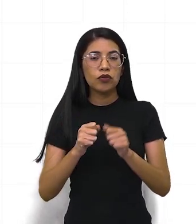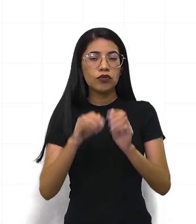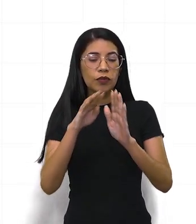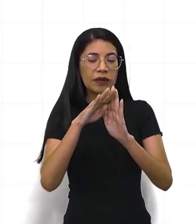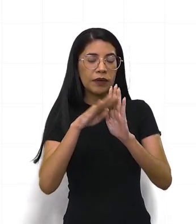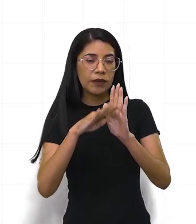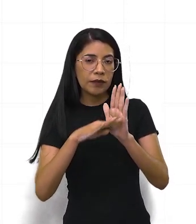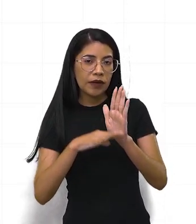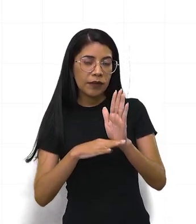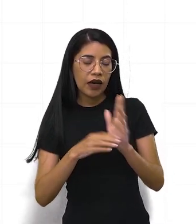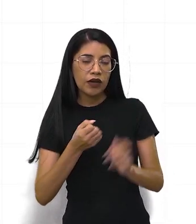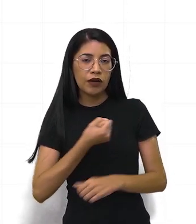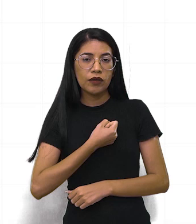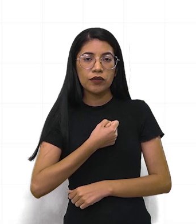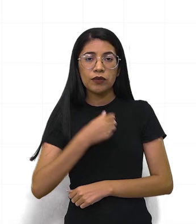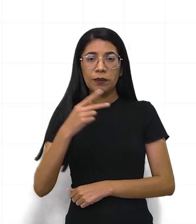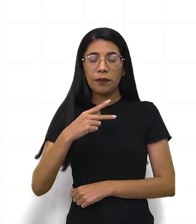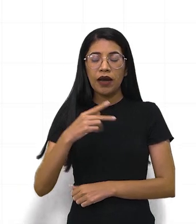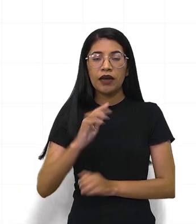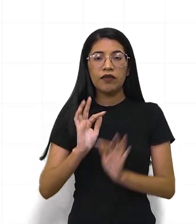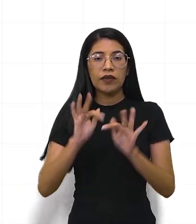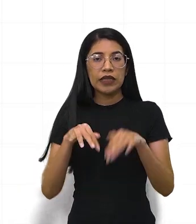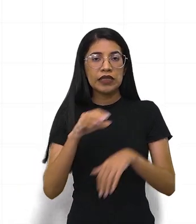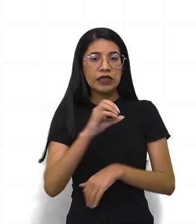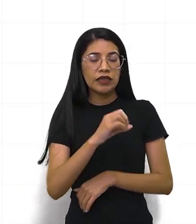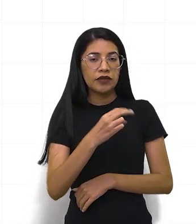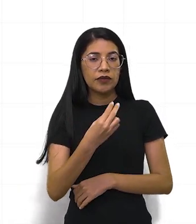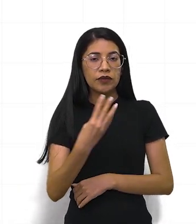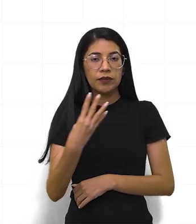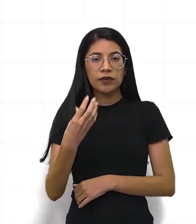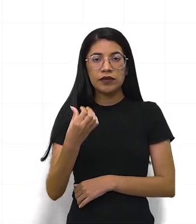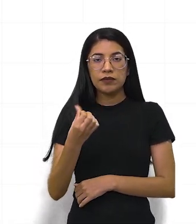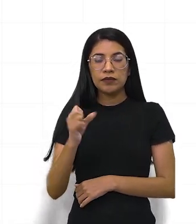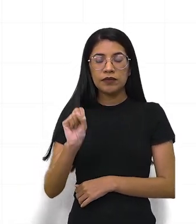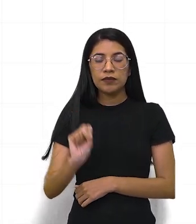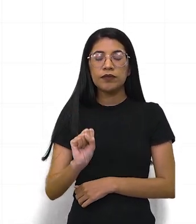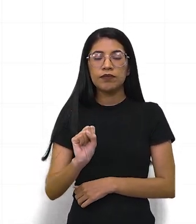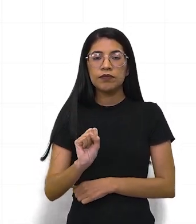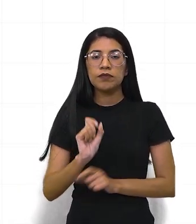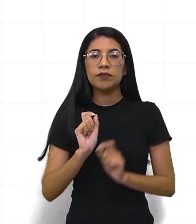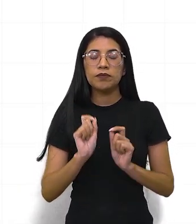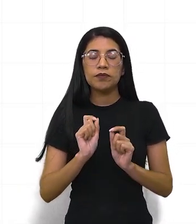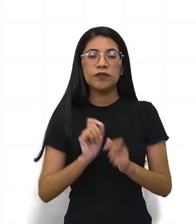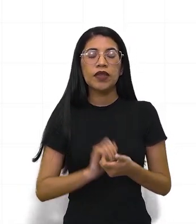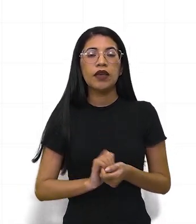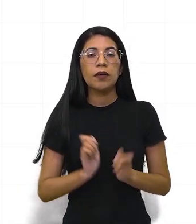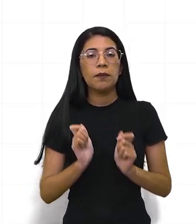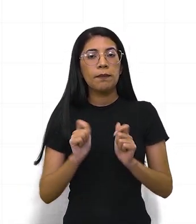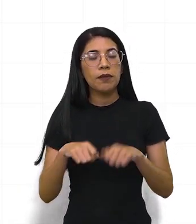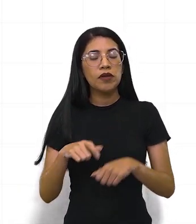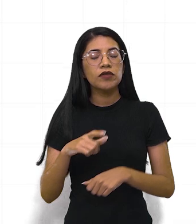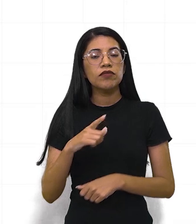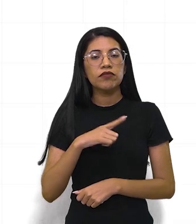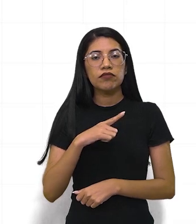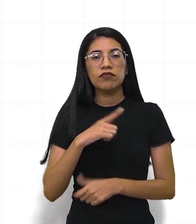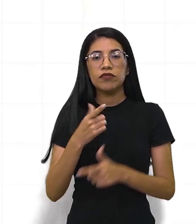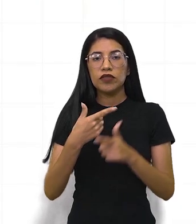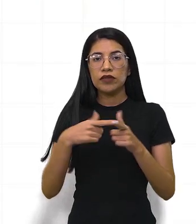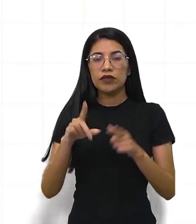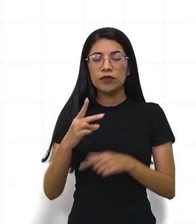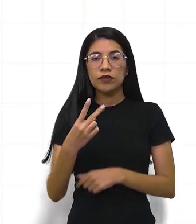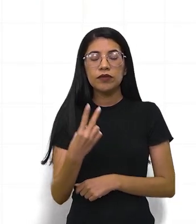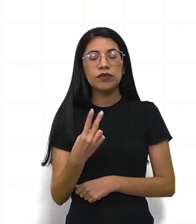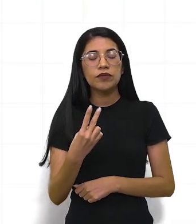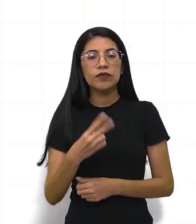par, ou seja, terminado em 0, 2, 4, 6 e 8, eles possuem o 2 como divisor.